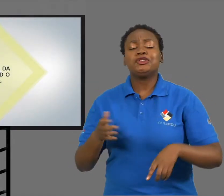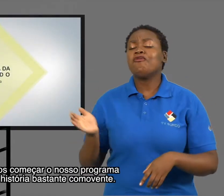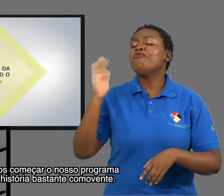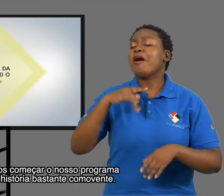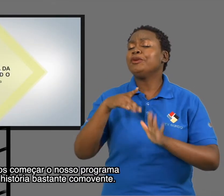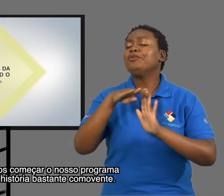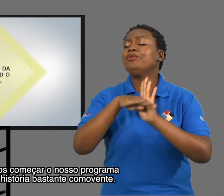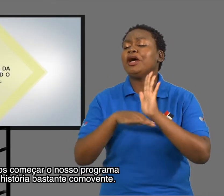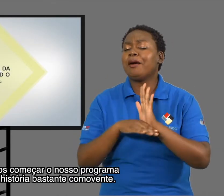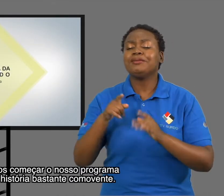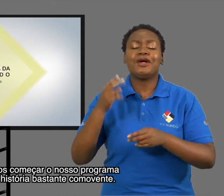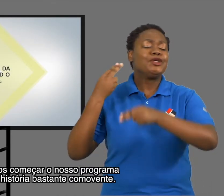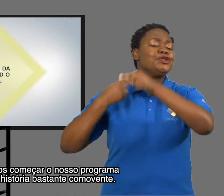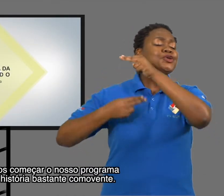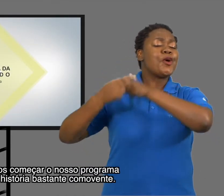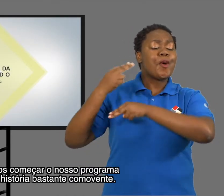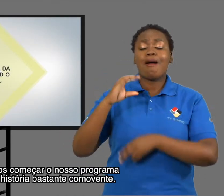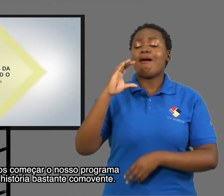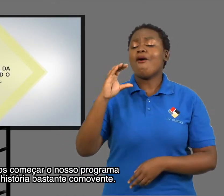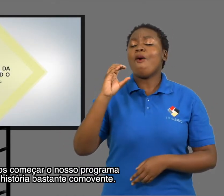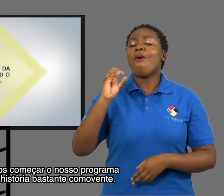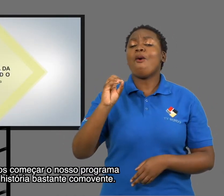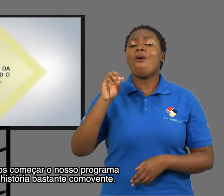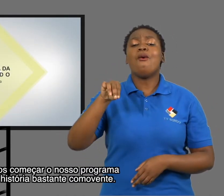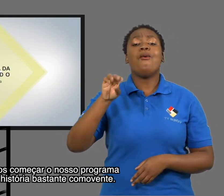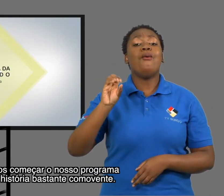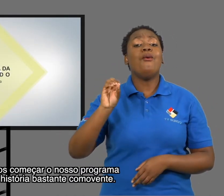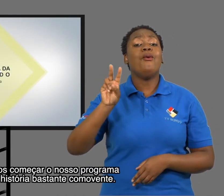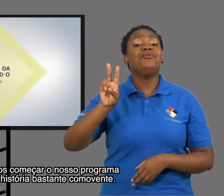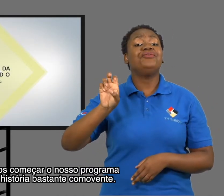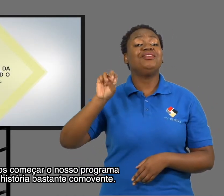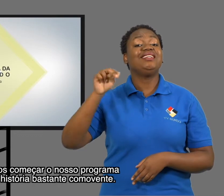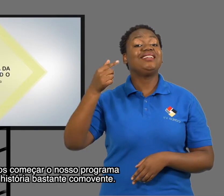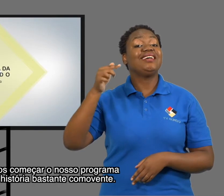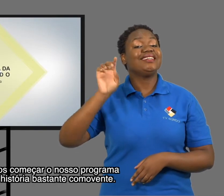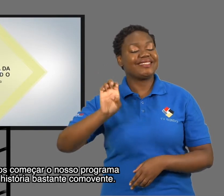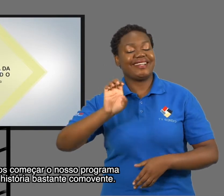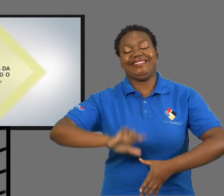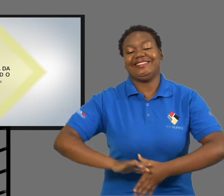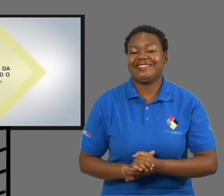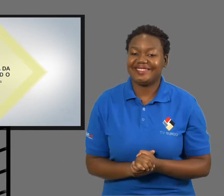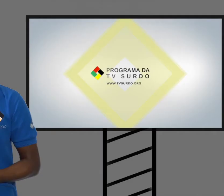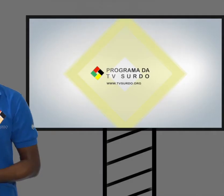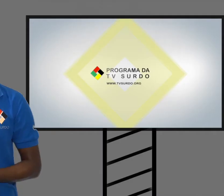Hoje, vamos começar o nosso programa com uma história bastante comovente.